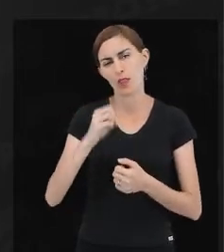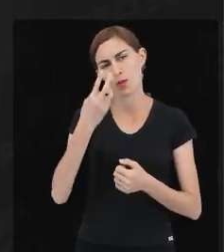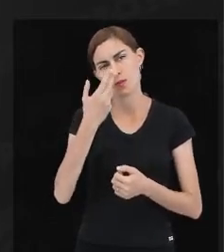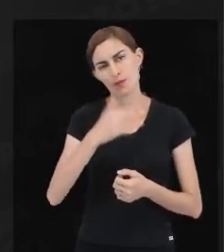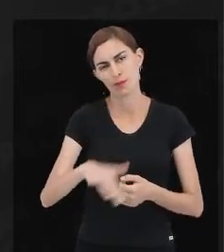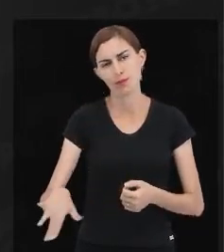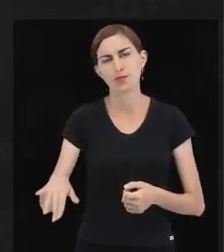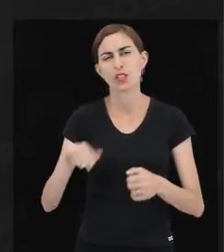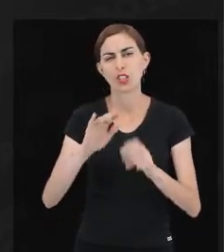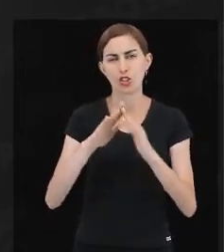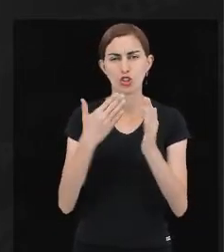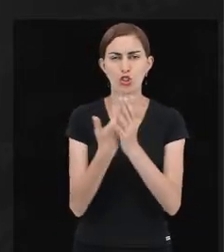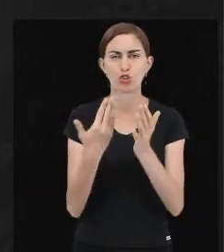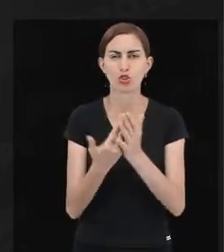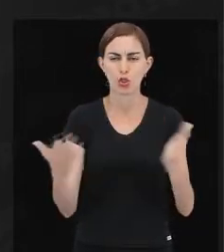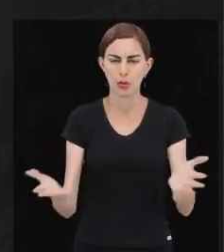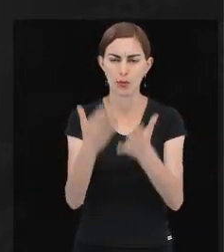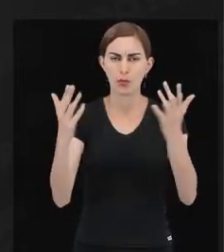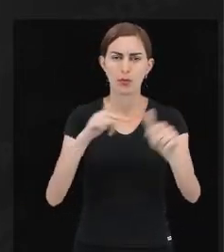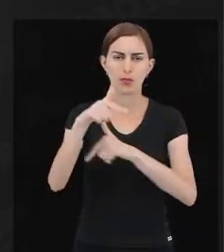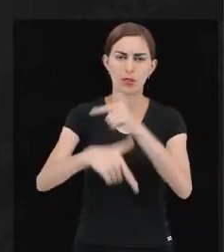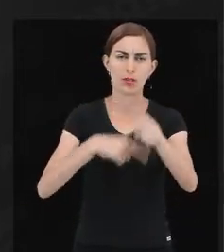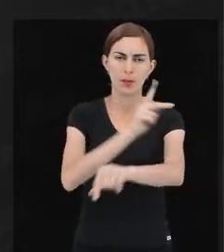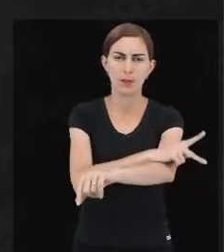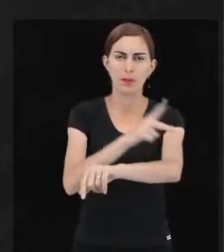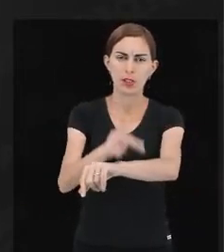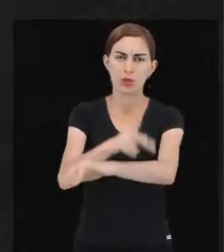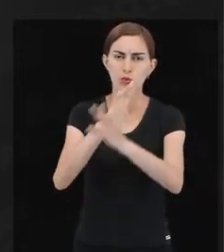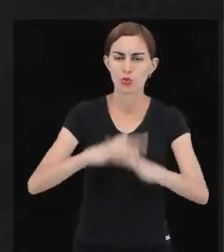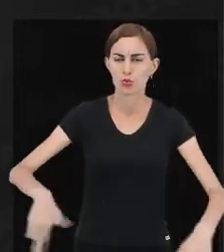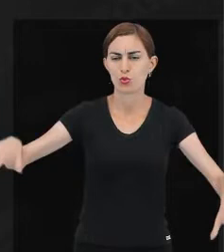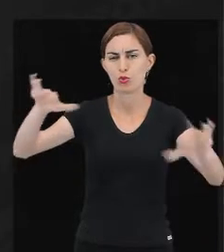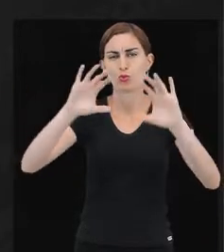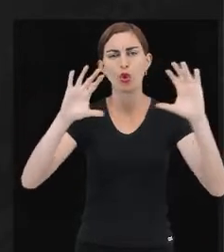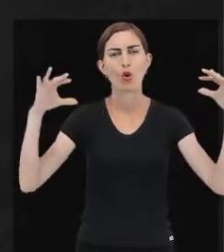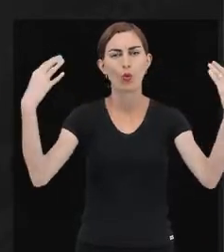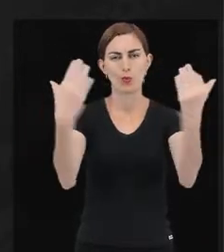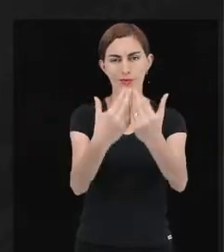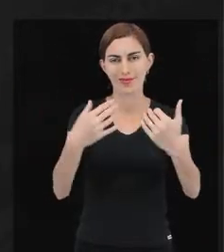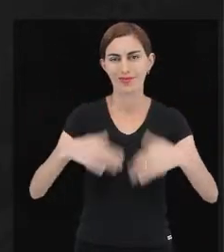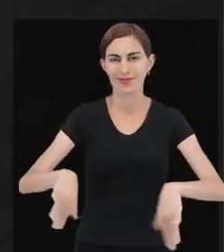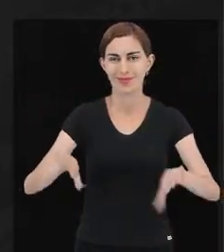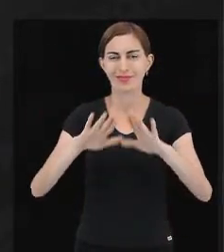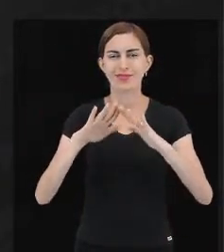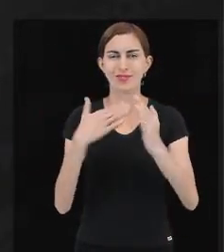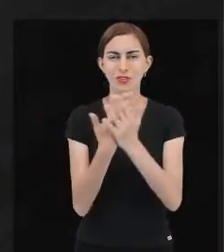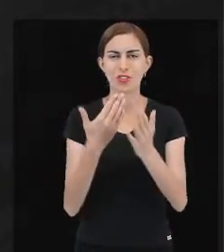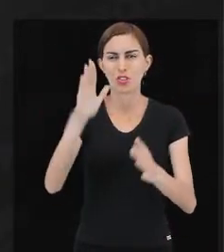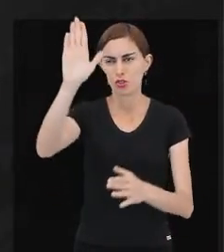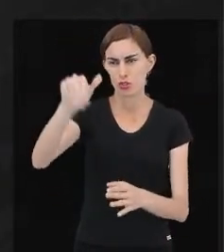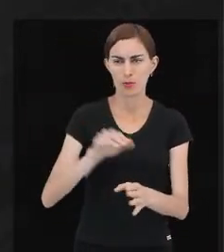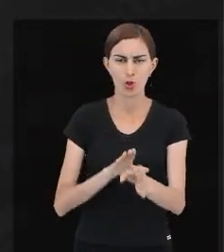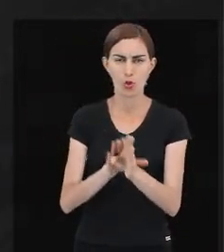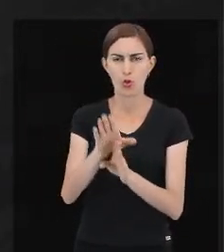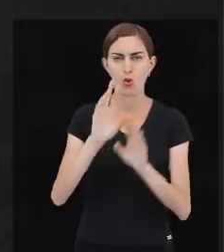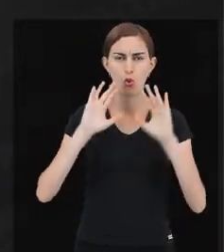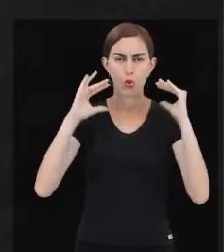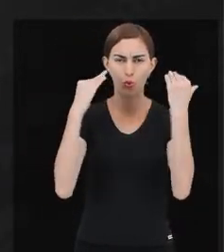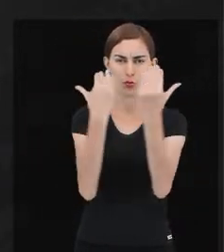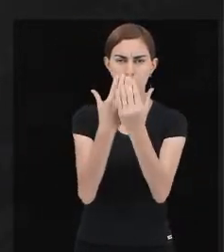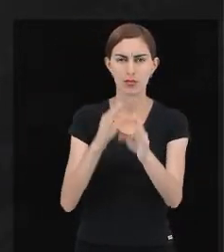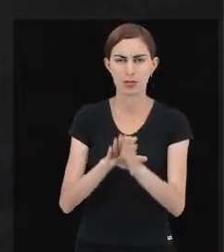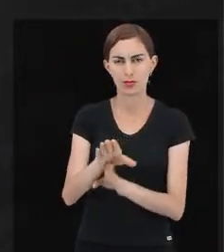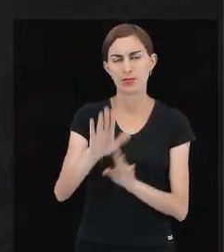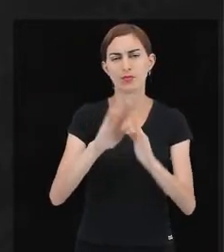Adolescente, a escola promove um trabalho pedagógico envolvendo todo o coletivo escolar. Grêmio Estudantil, Conselho Escolar, APMF,